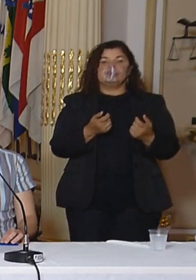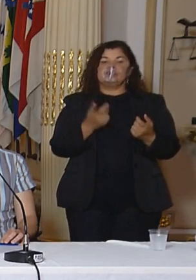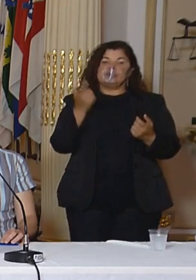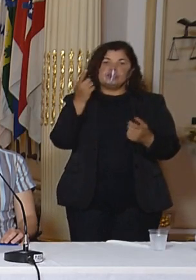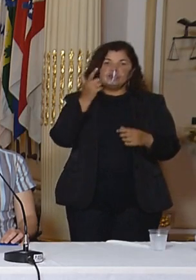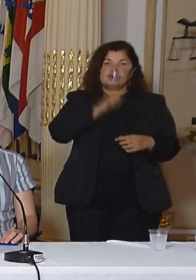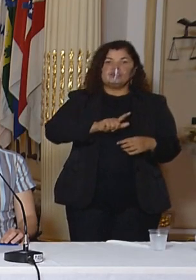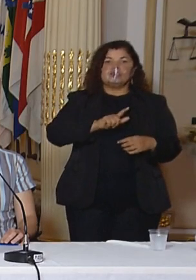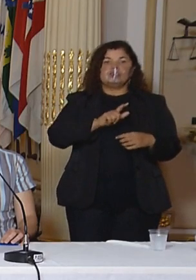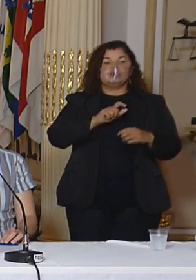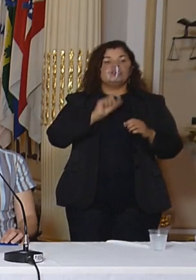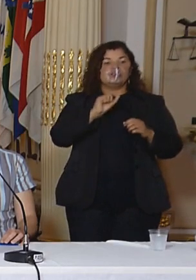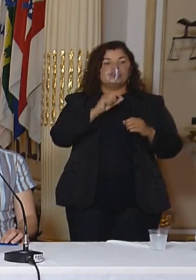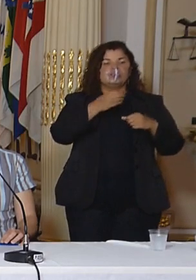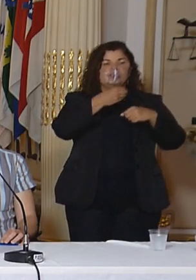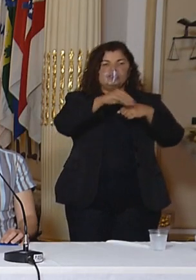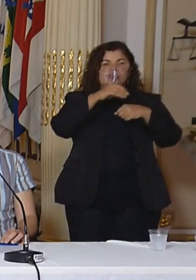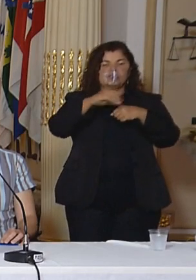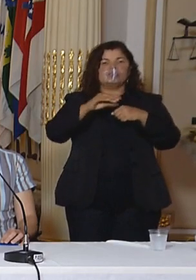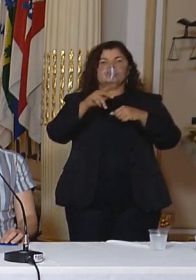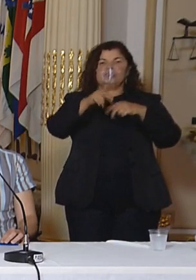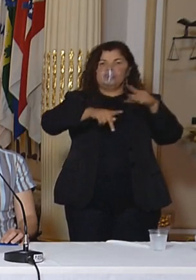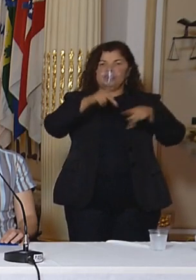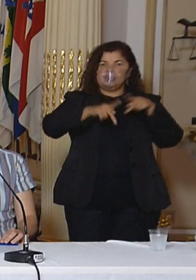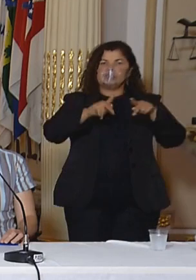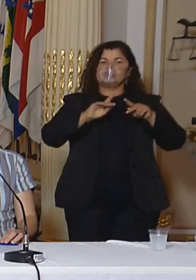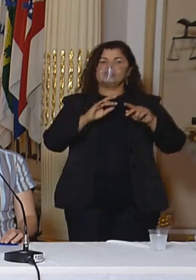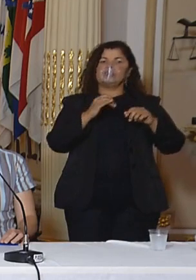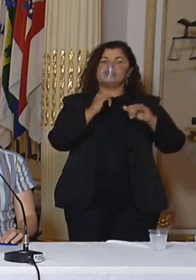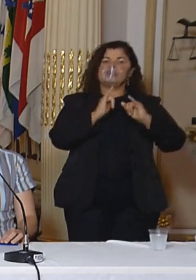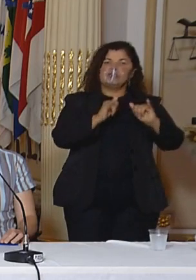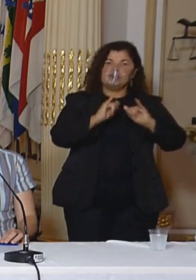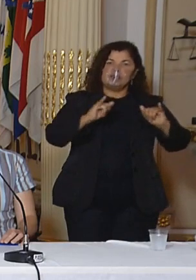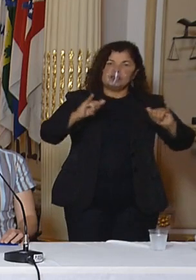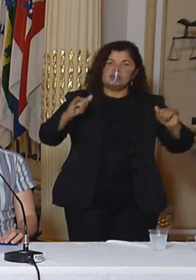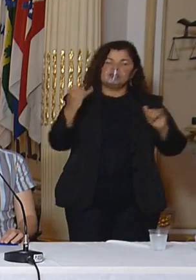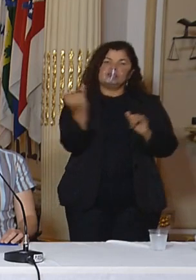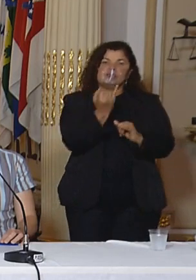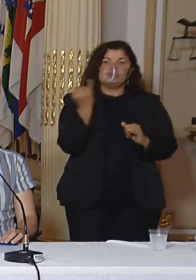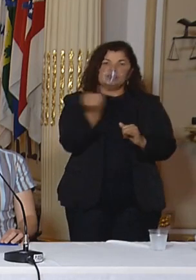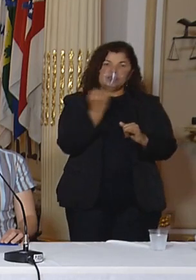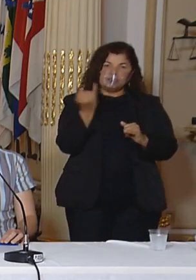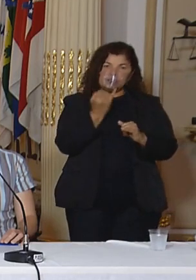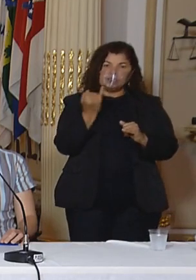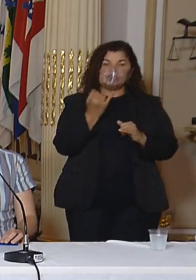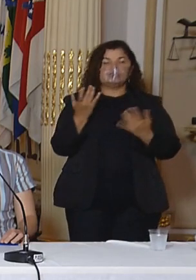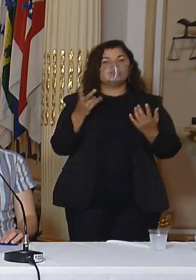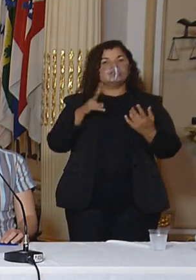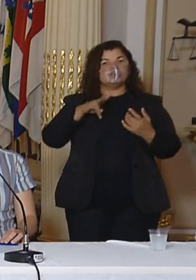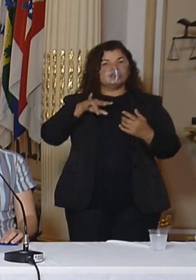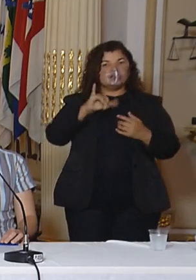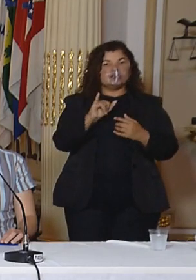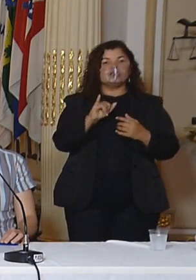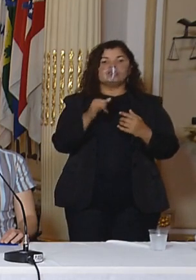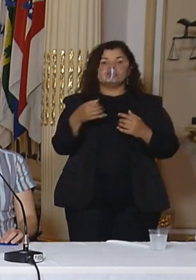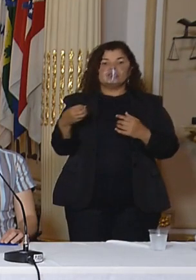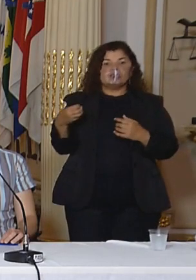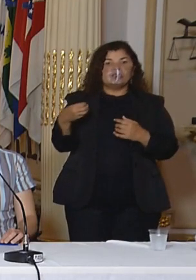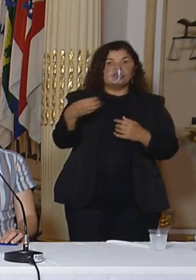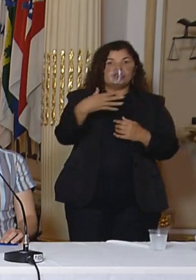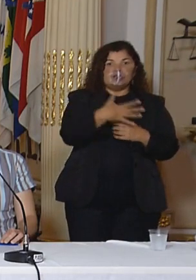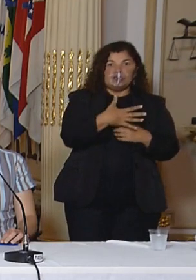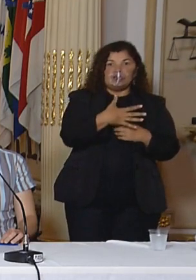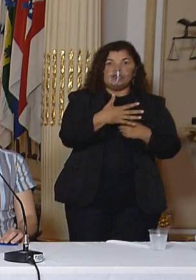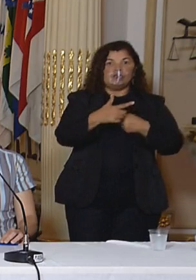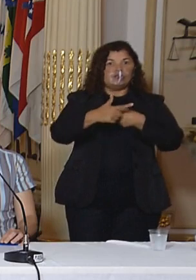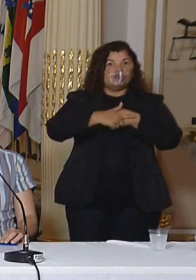passar para a população todas as informações necessárias para que, ao desempenhar esse novo papel, a